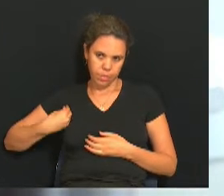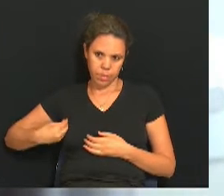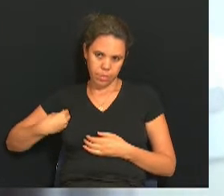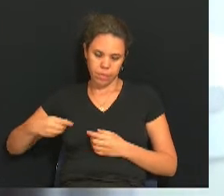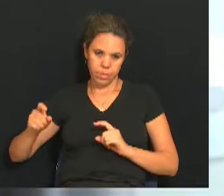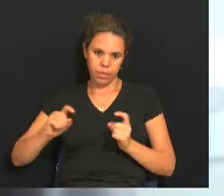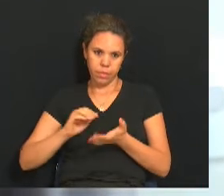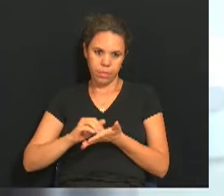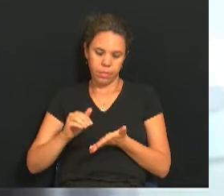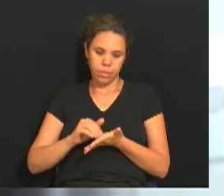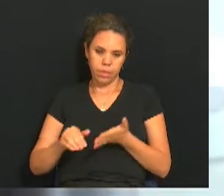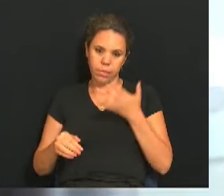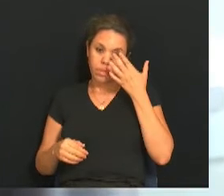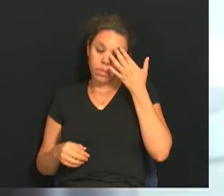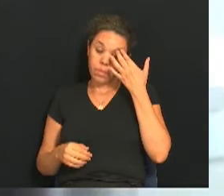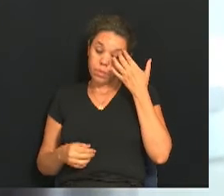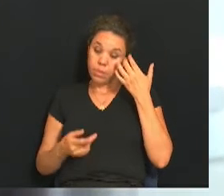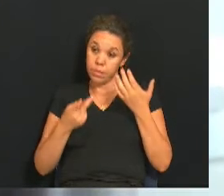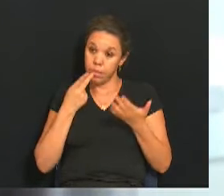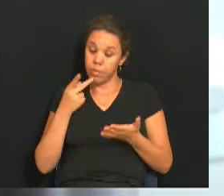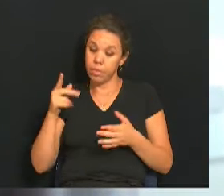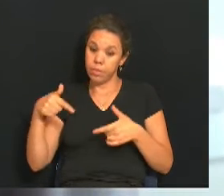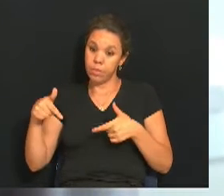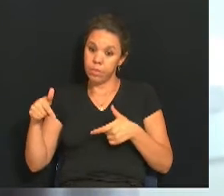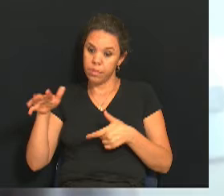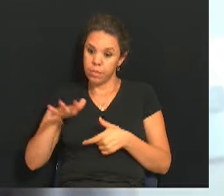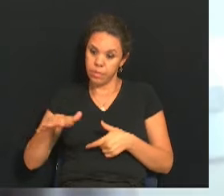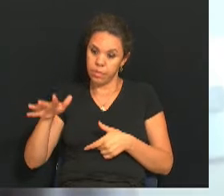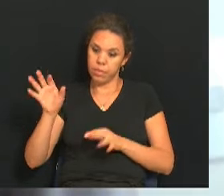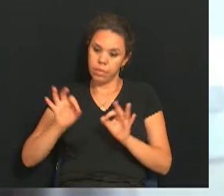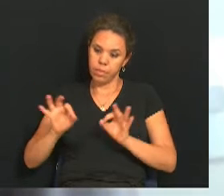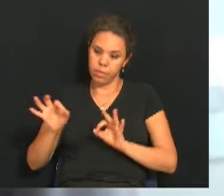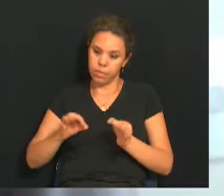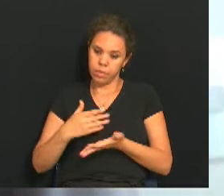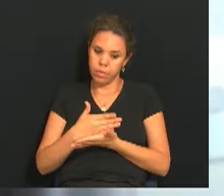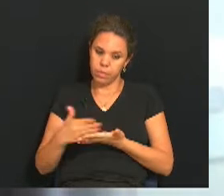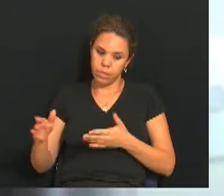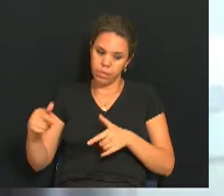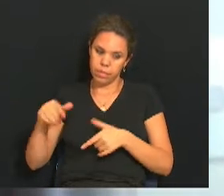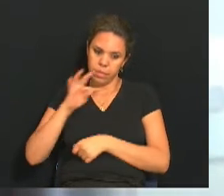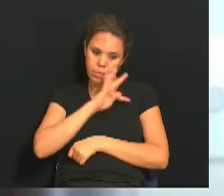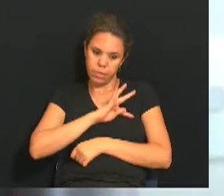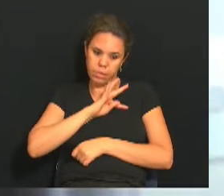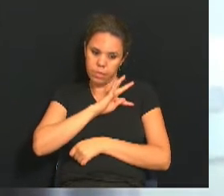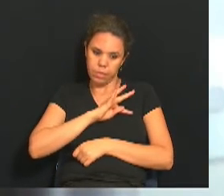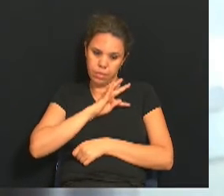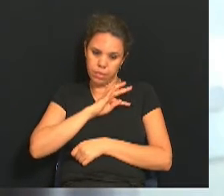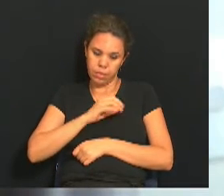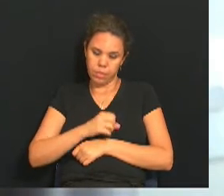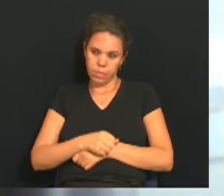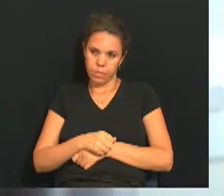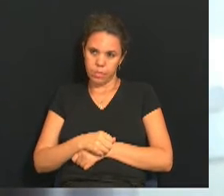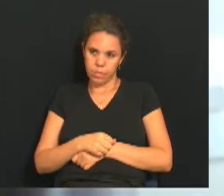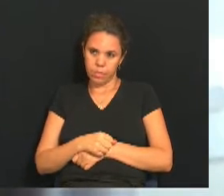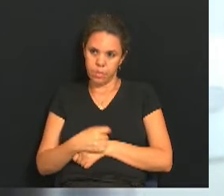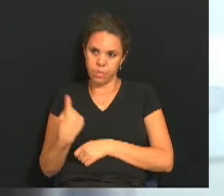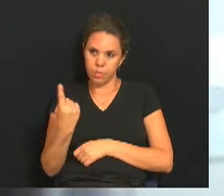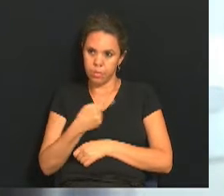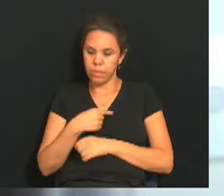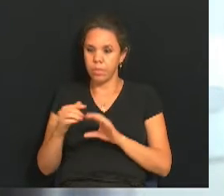assessoria, então, como eu disse, o trabalho de produção inicial foi um trabalho técnico. Nós também recebemos